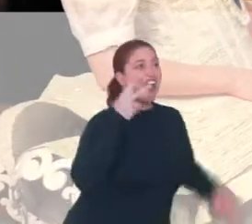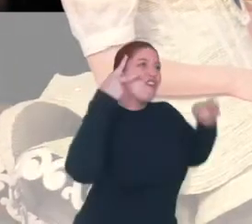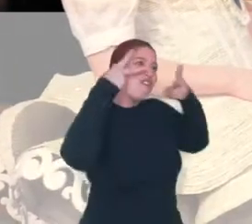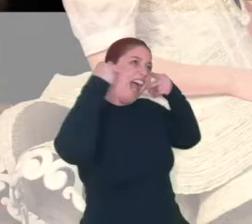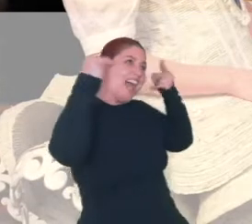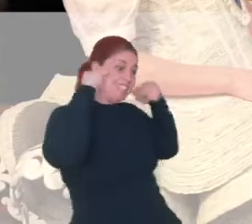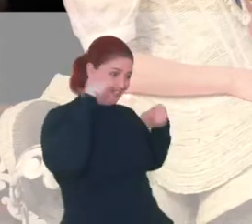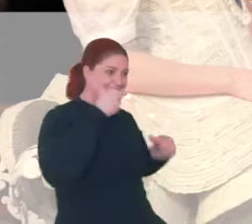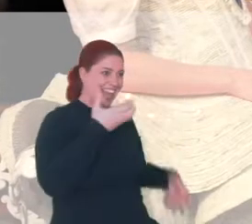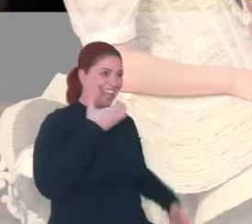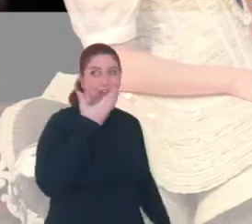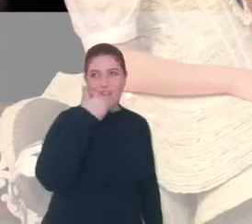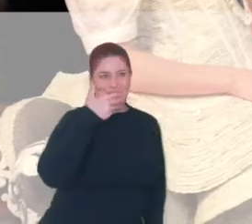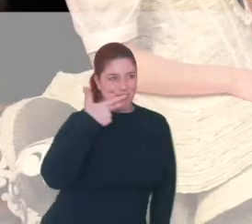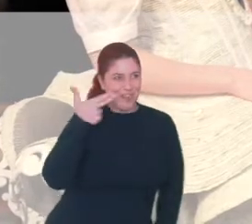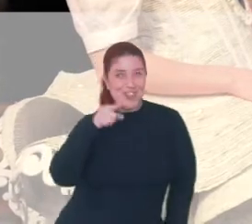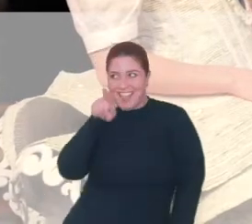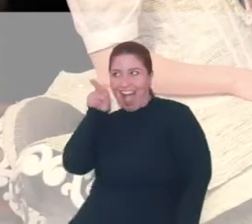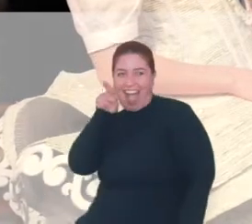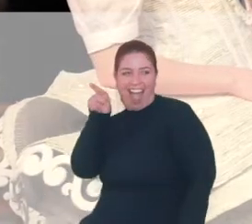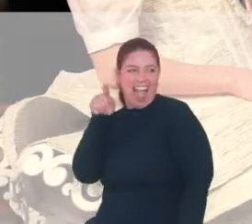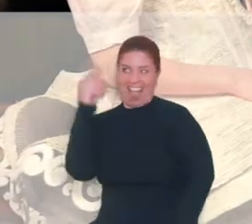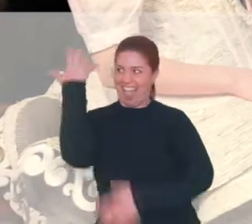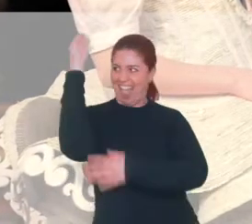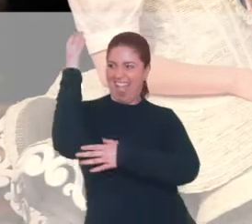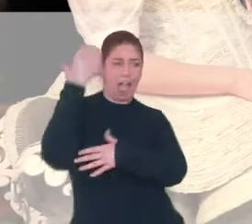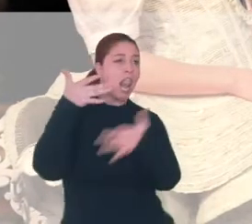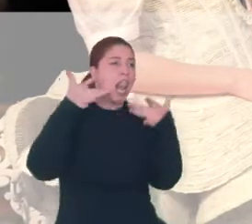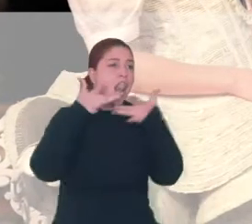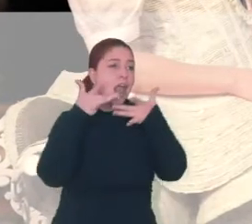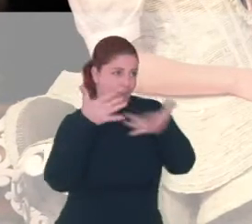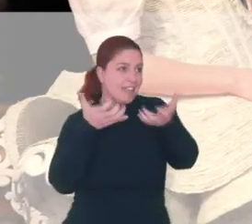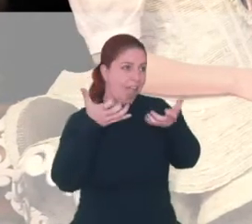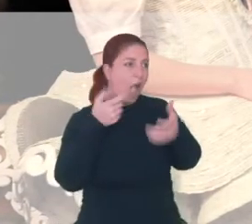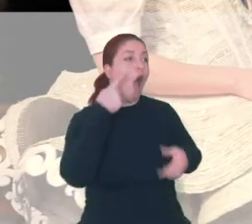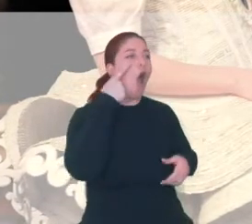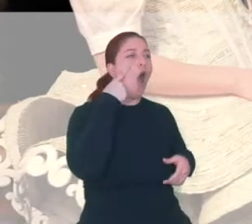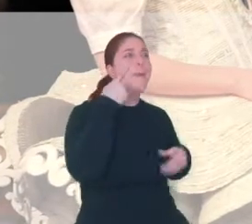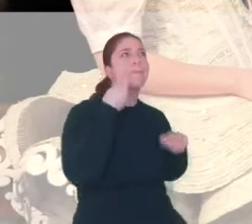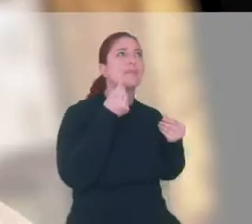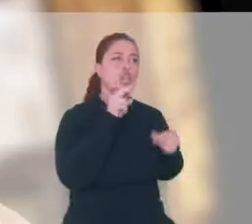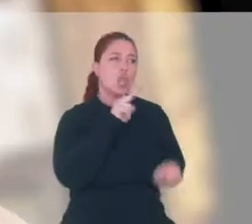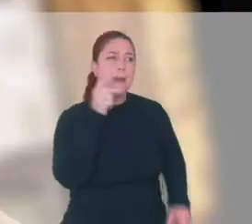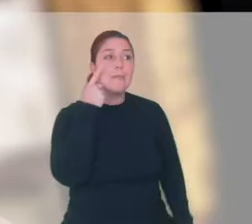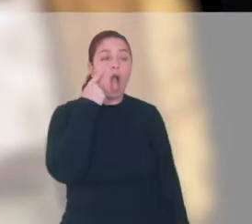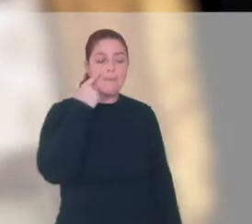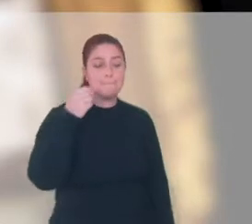Também tá interessado naquela fruta deliciosa, aquela tal de